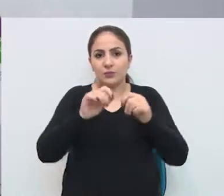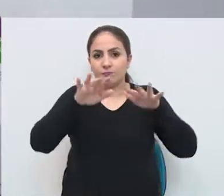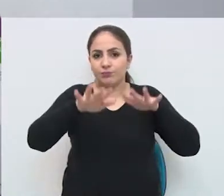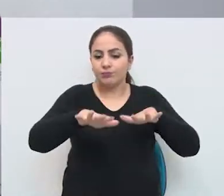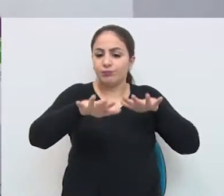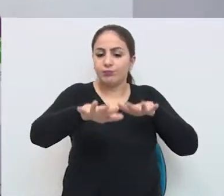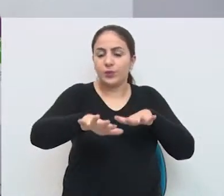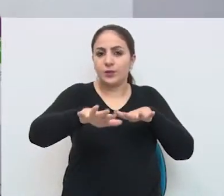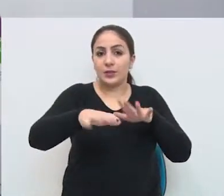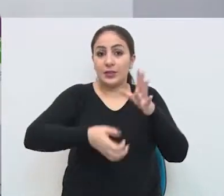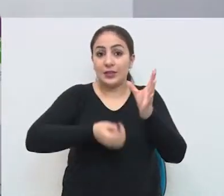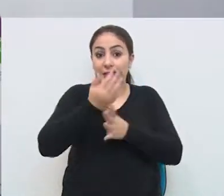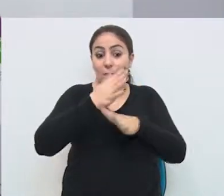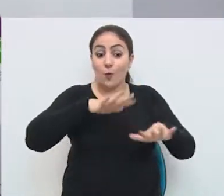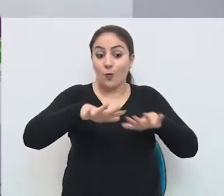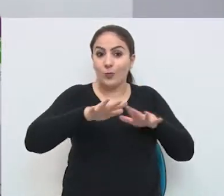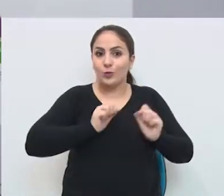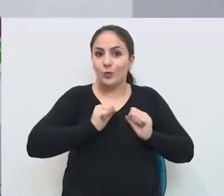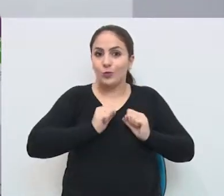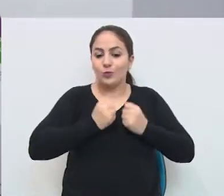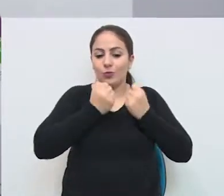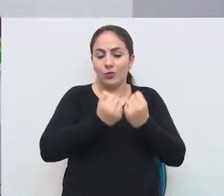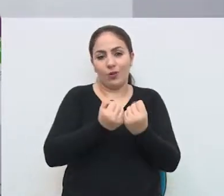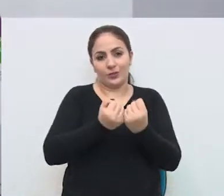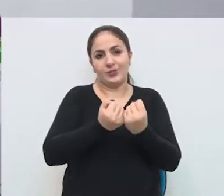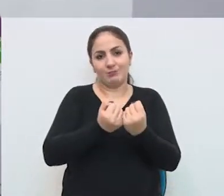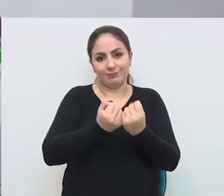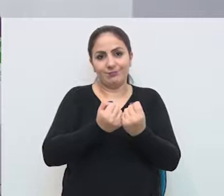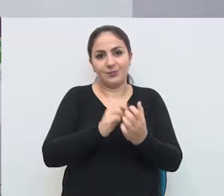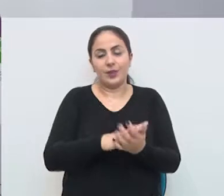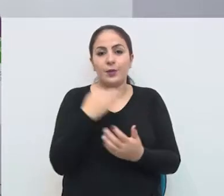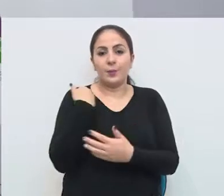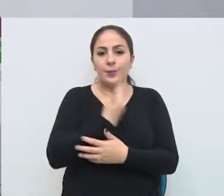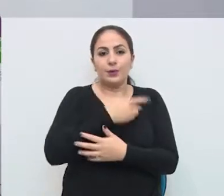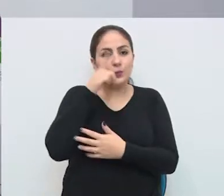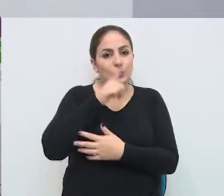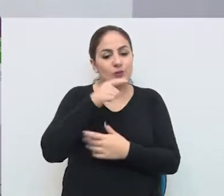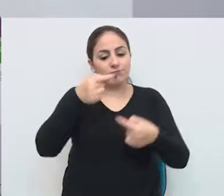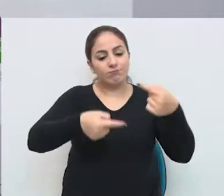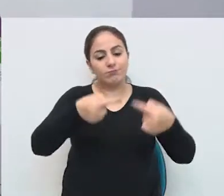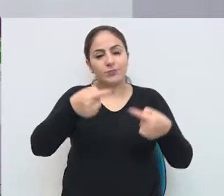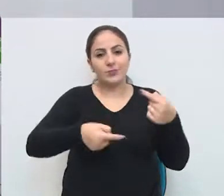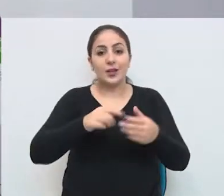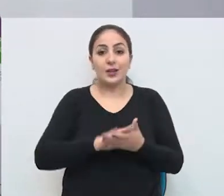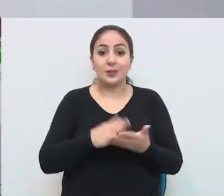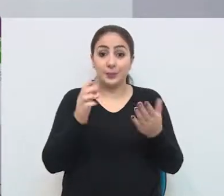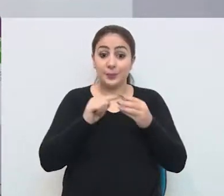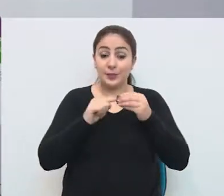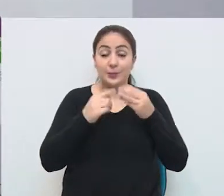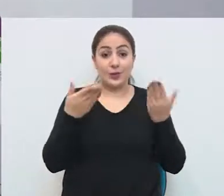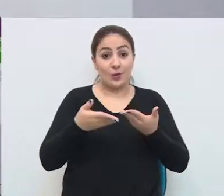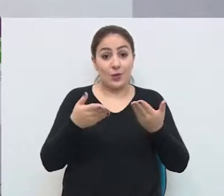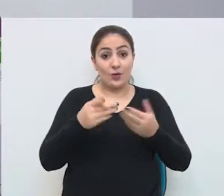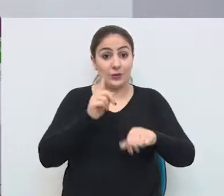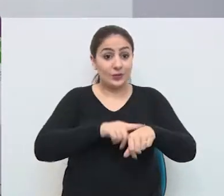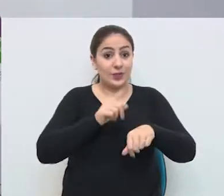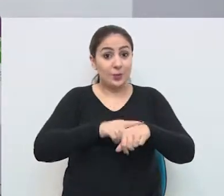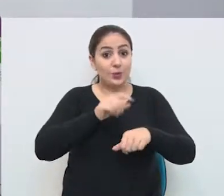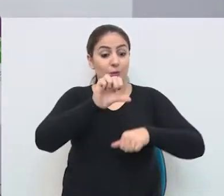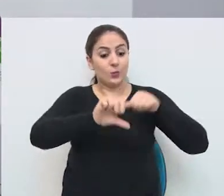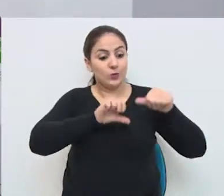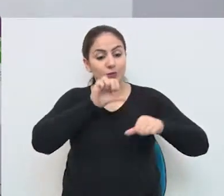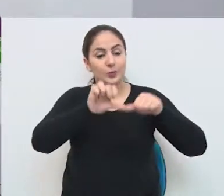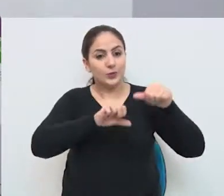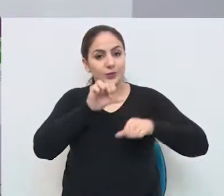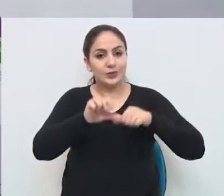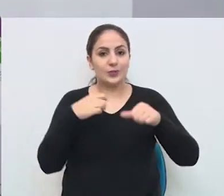um protesto e criar um movimento, um levante forte nessa questão, né, para a gente poder debater. Ainda mais agora, numa época de tantas